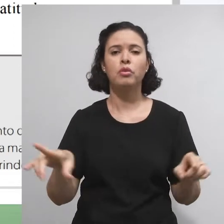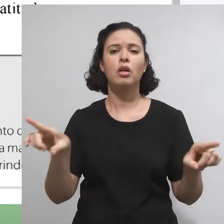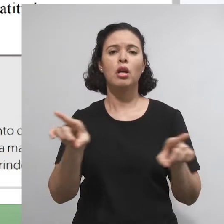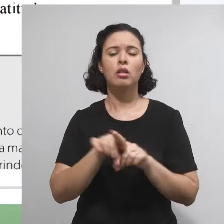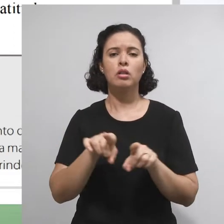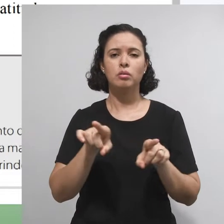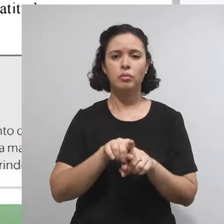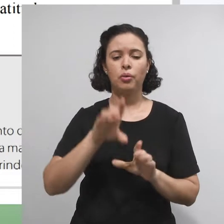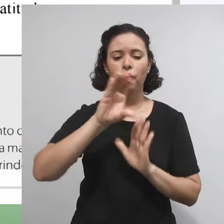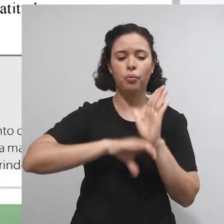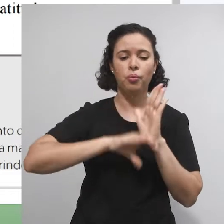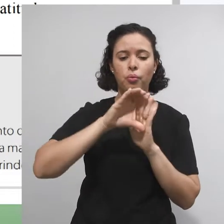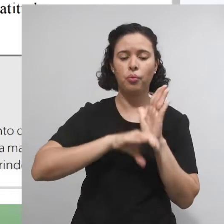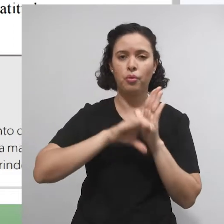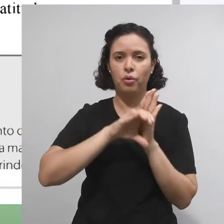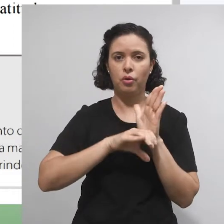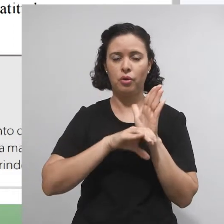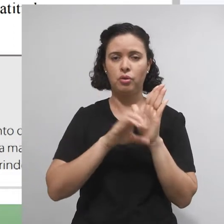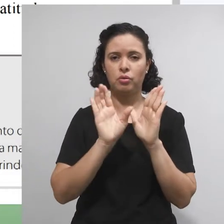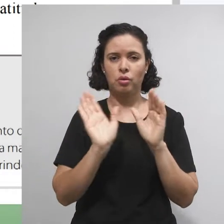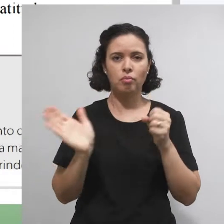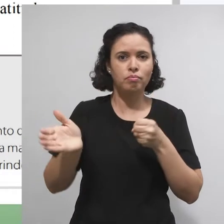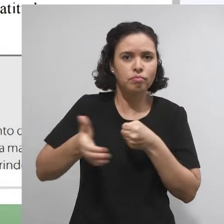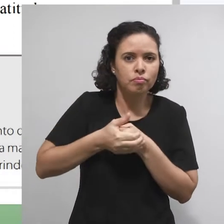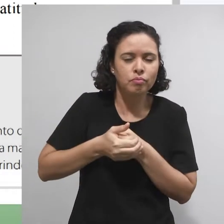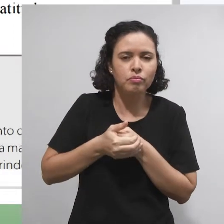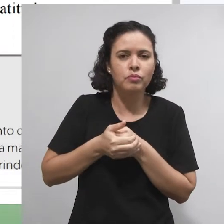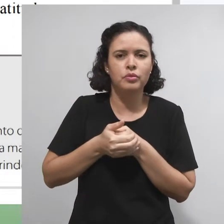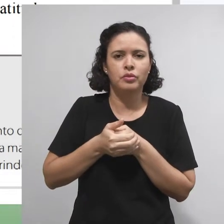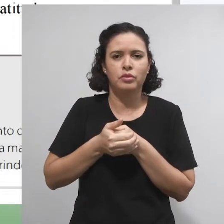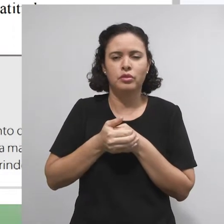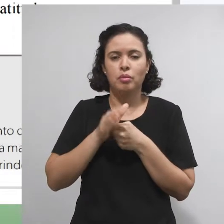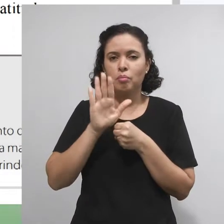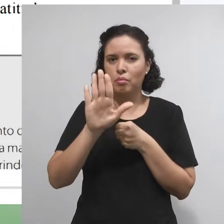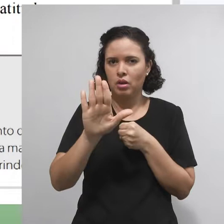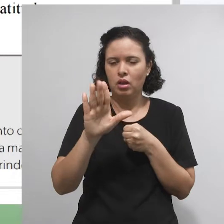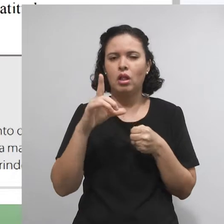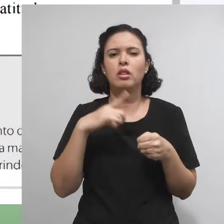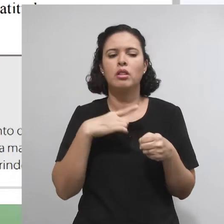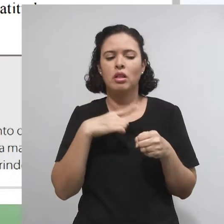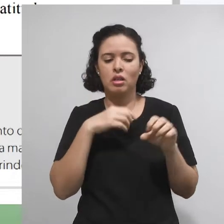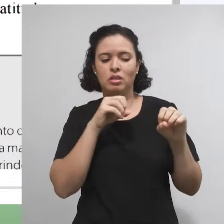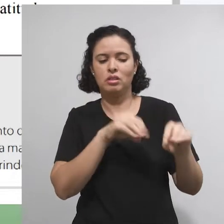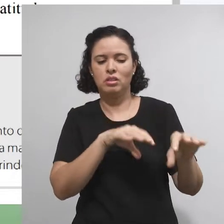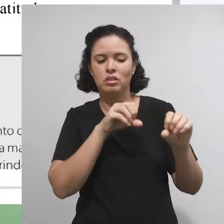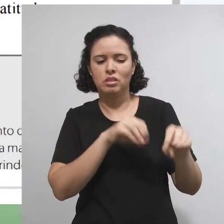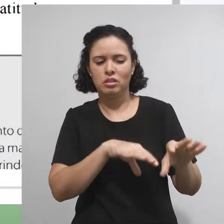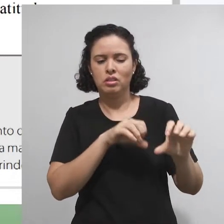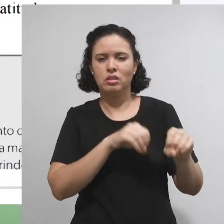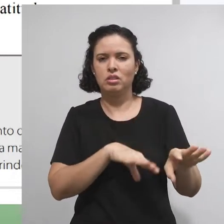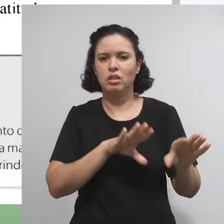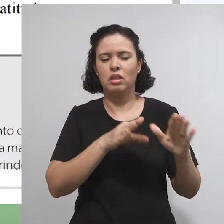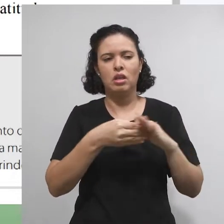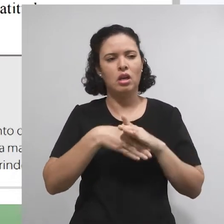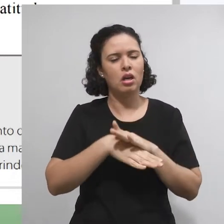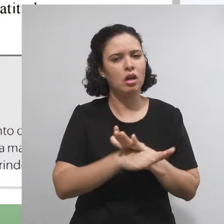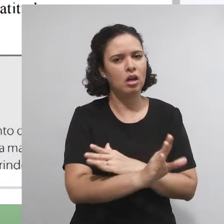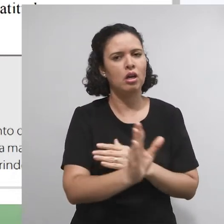que é ensinado, não está no plano formal, mas ele é ensinado como